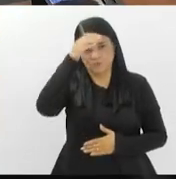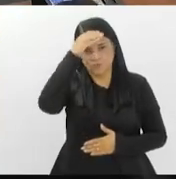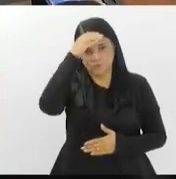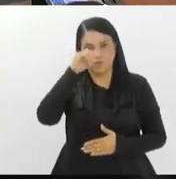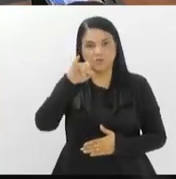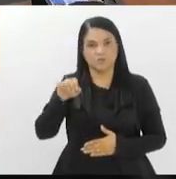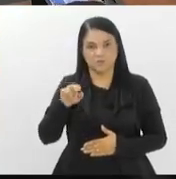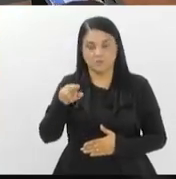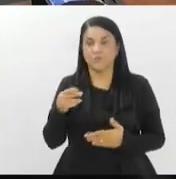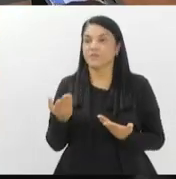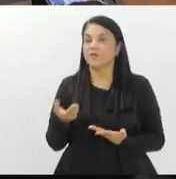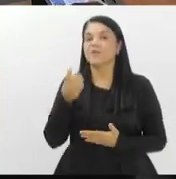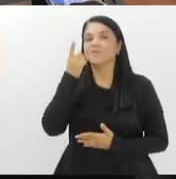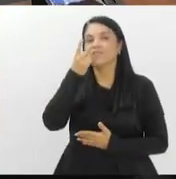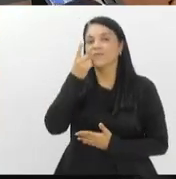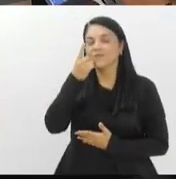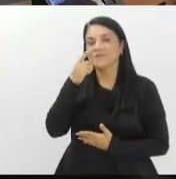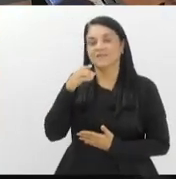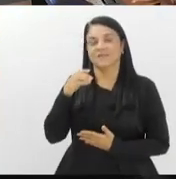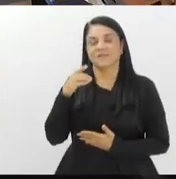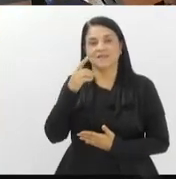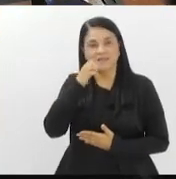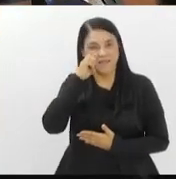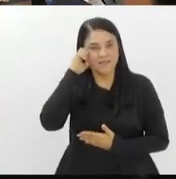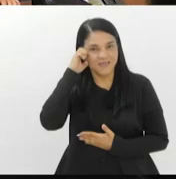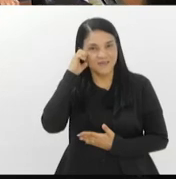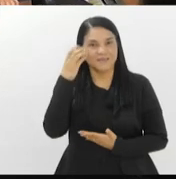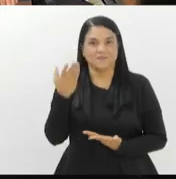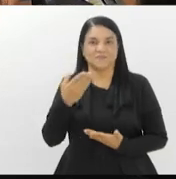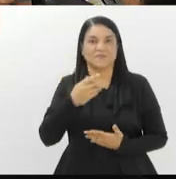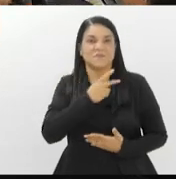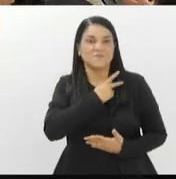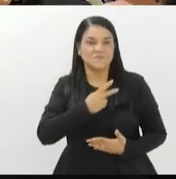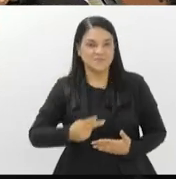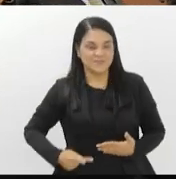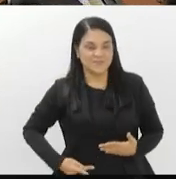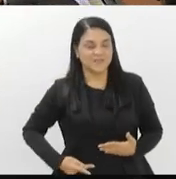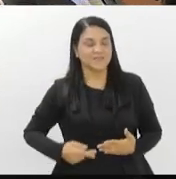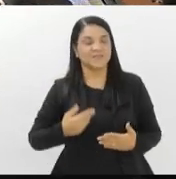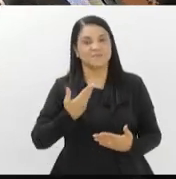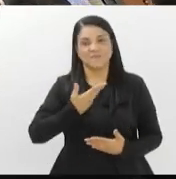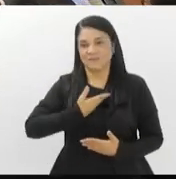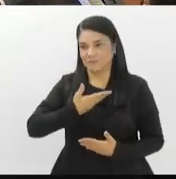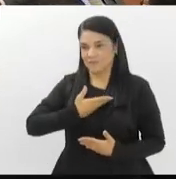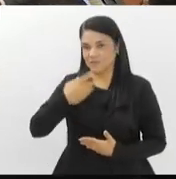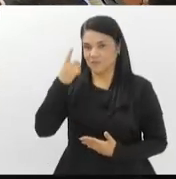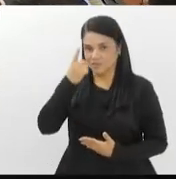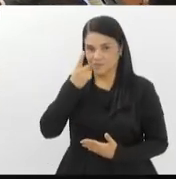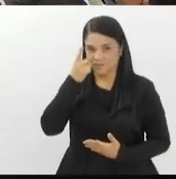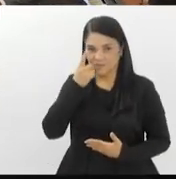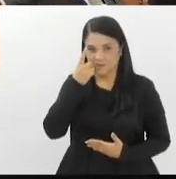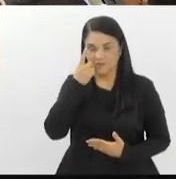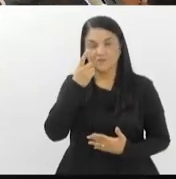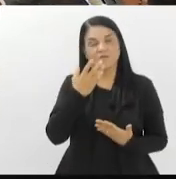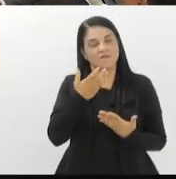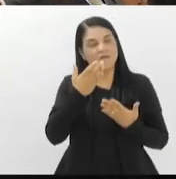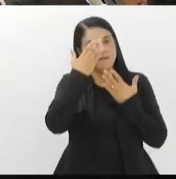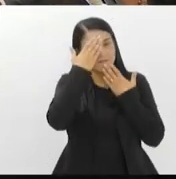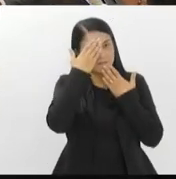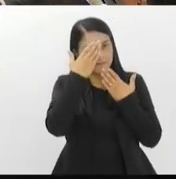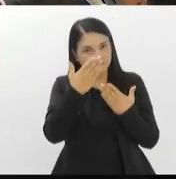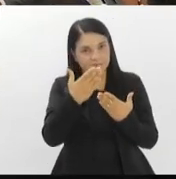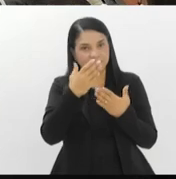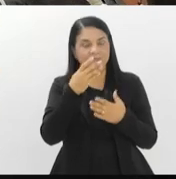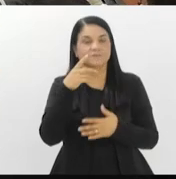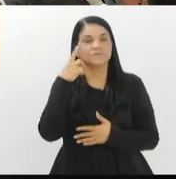Deputada Érica Takimoto. Tiaju, presidenta, companheiros e companheiras, queria já, desde já, agradecer